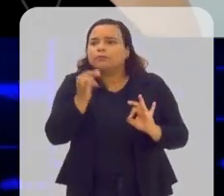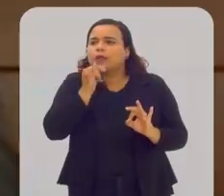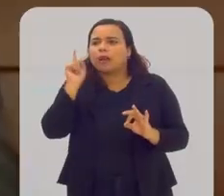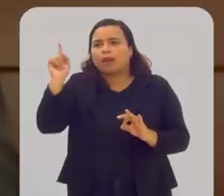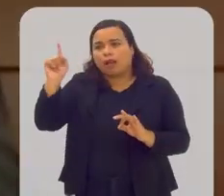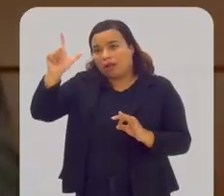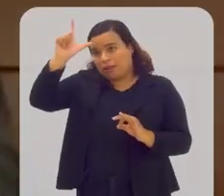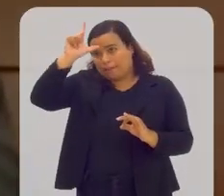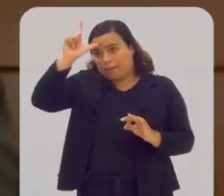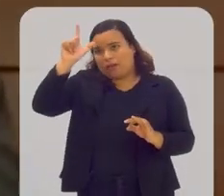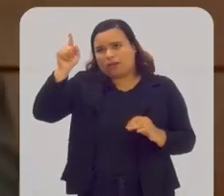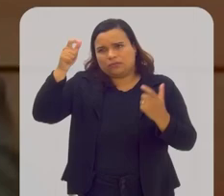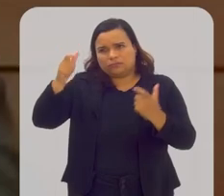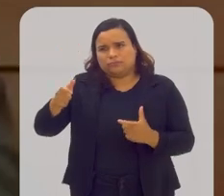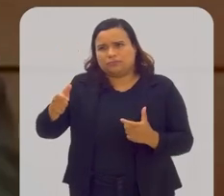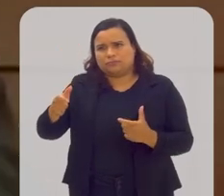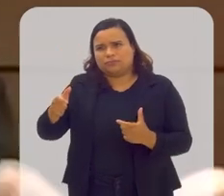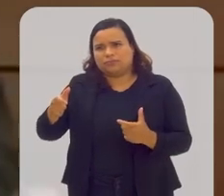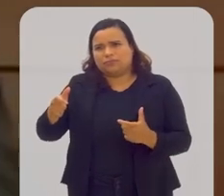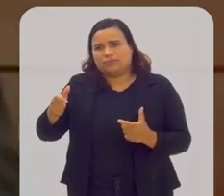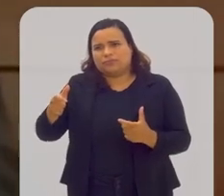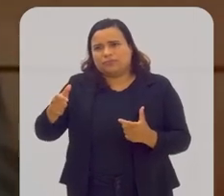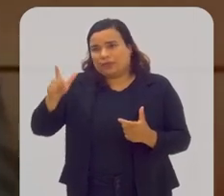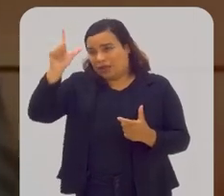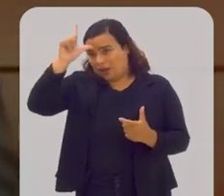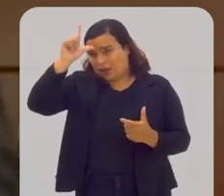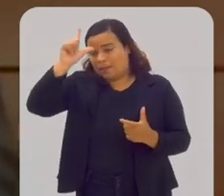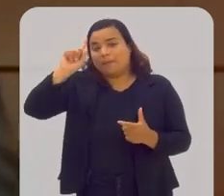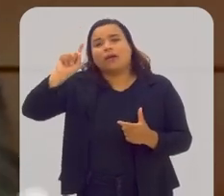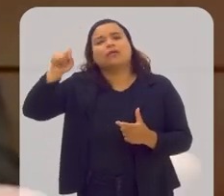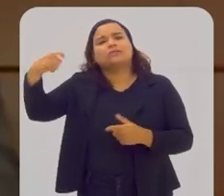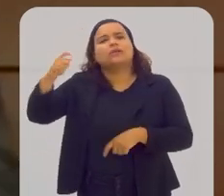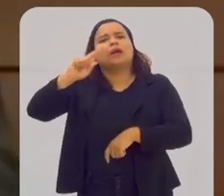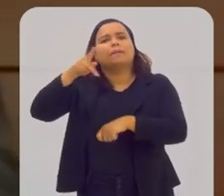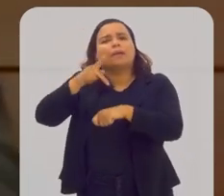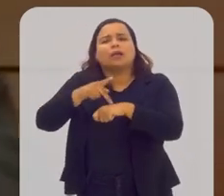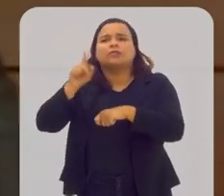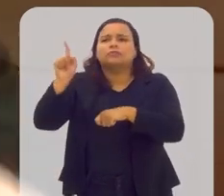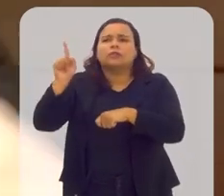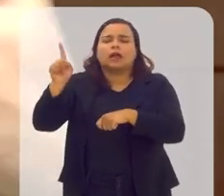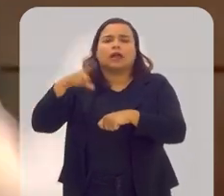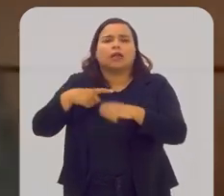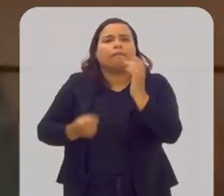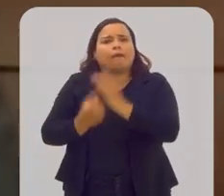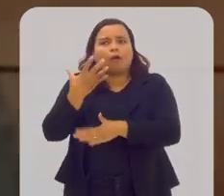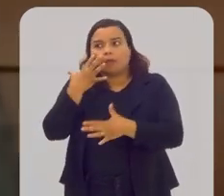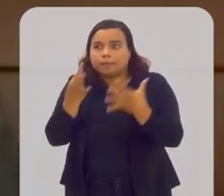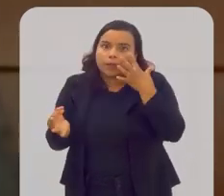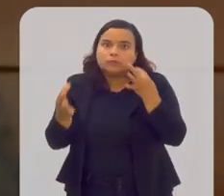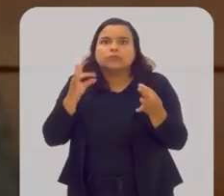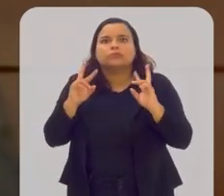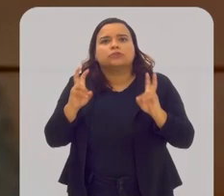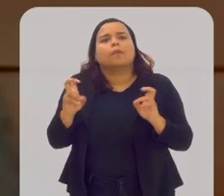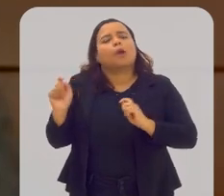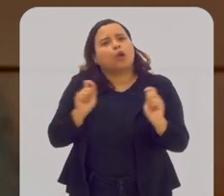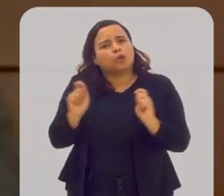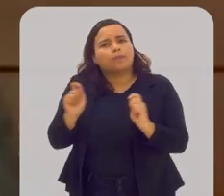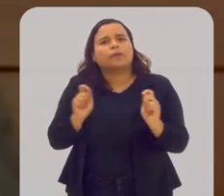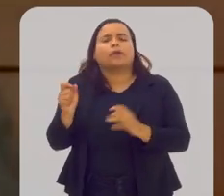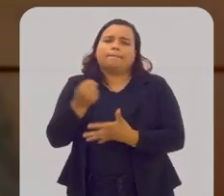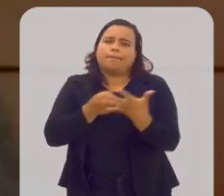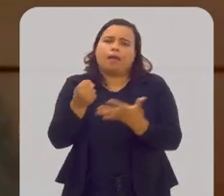Alemanha ela é um estado, né, um país que gerou uma perspectiva